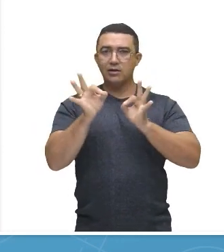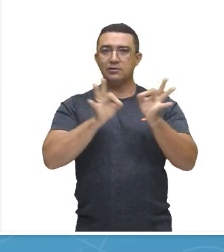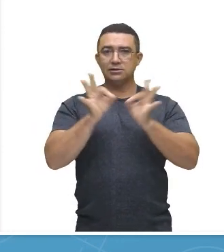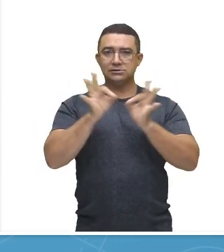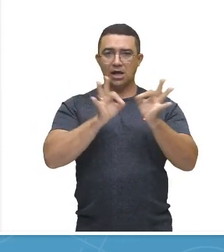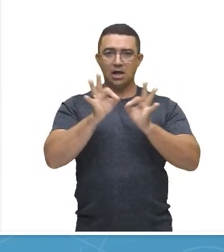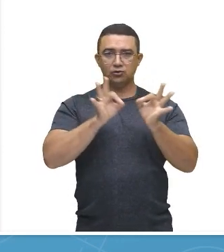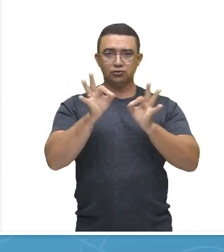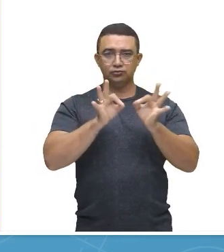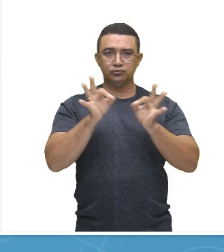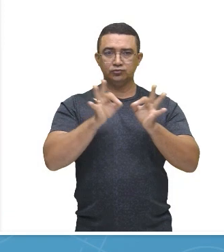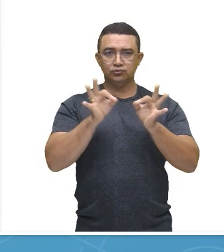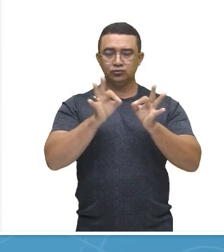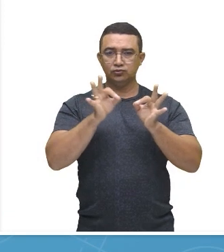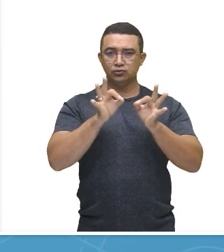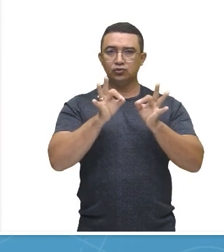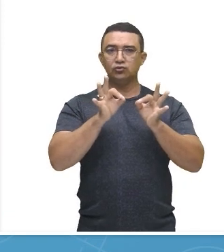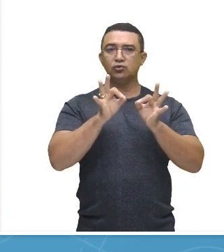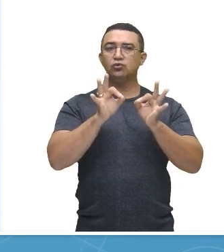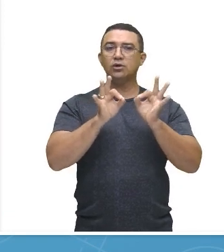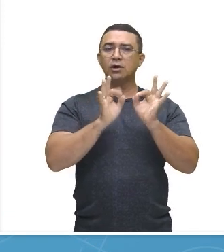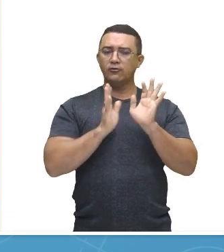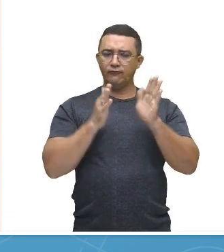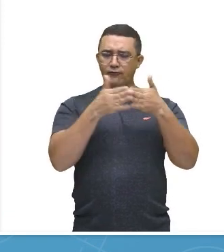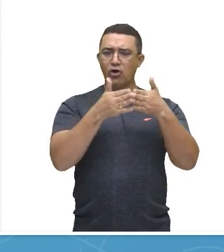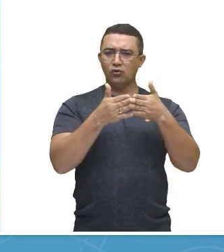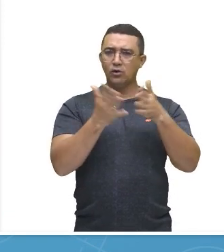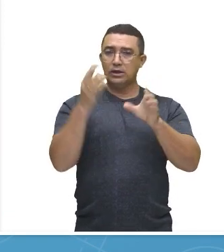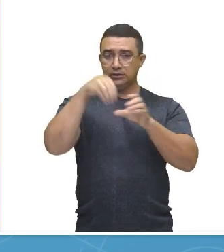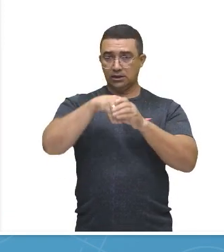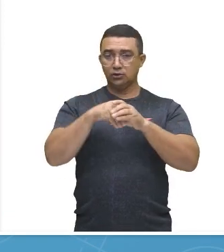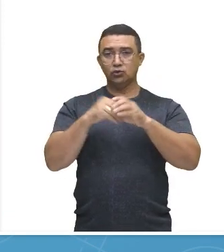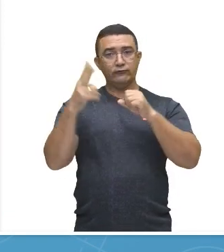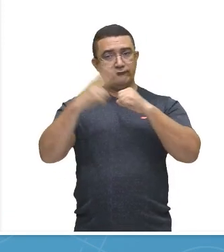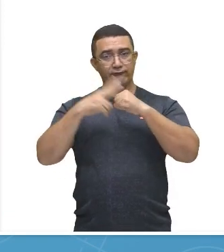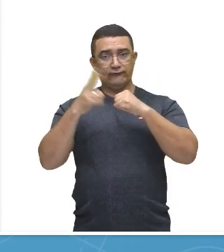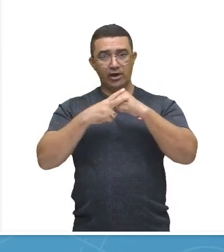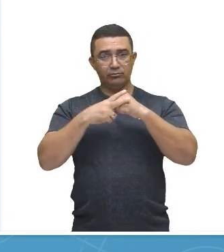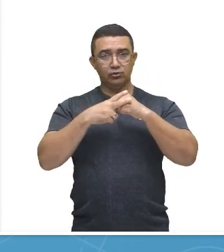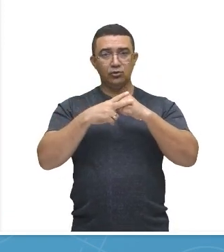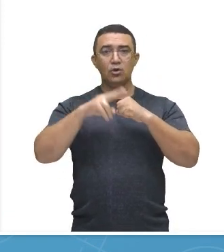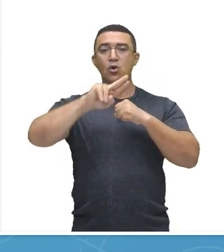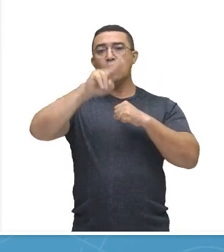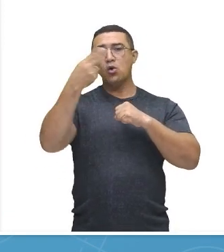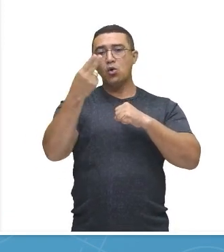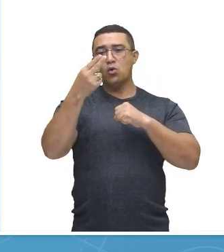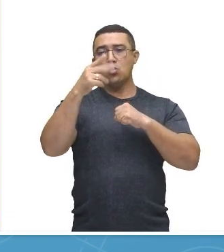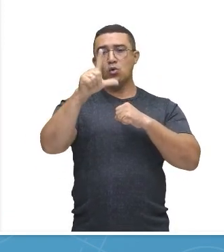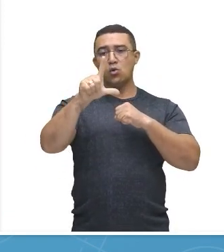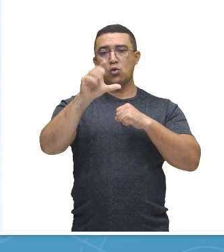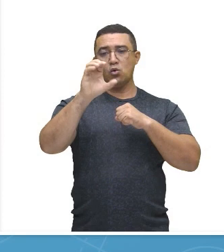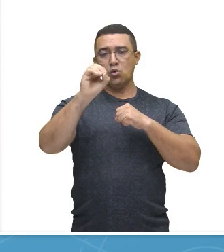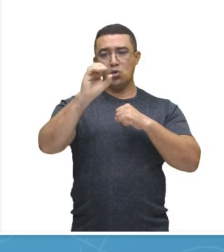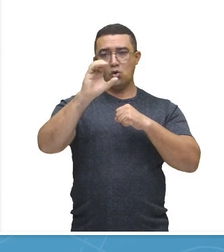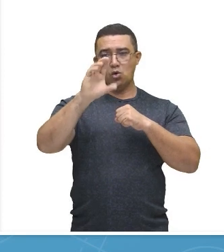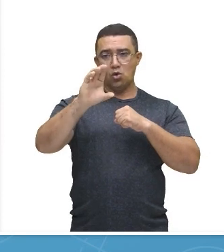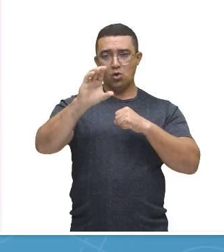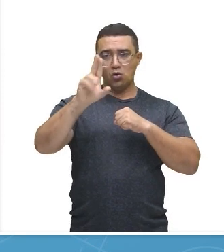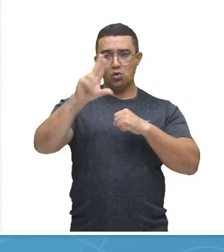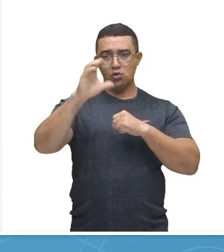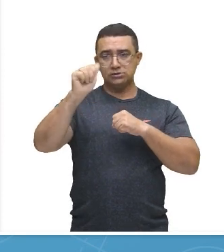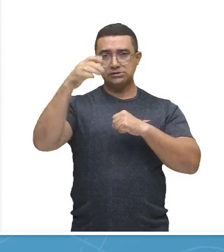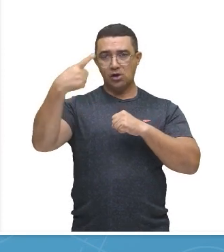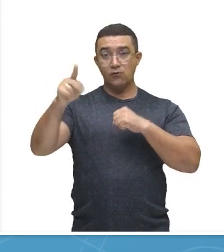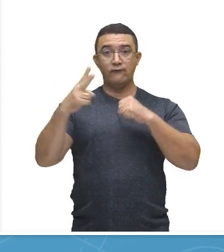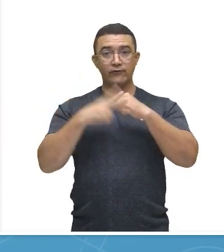de um verbo ou locução verbal. O que é locução verbal? Dois ou mais verbos com o